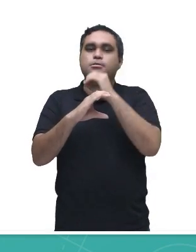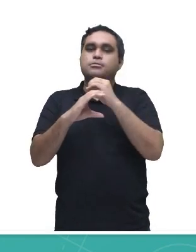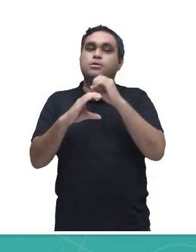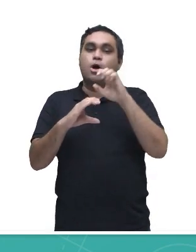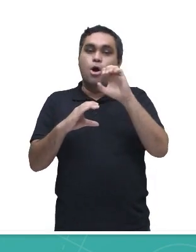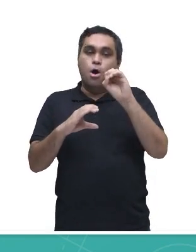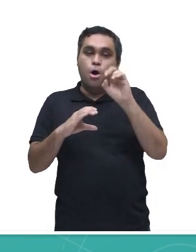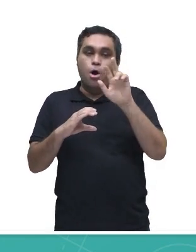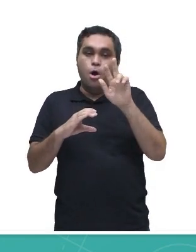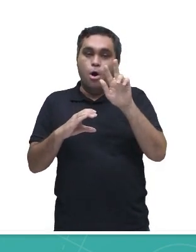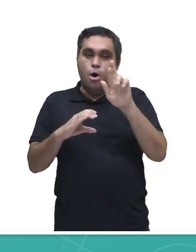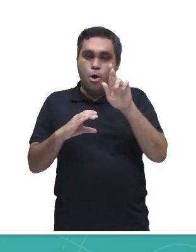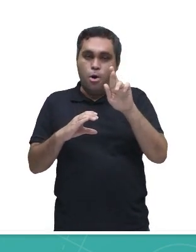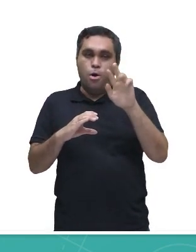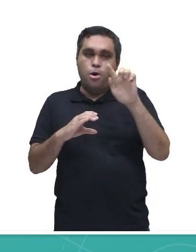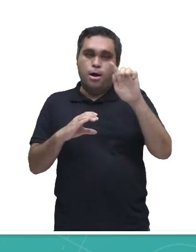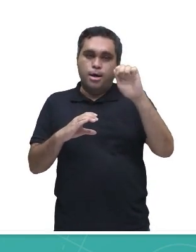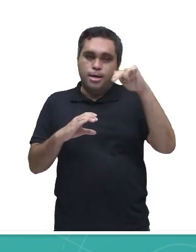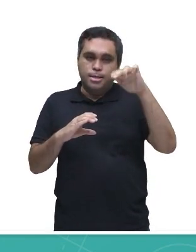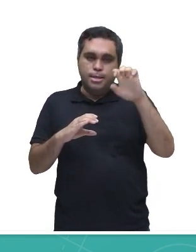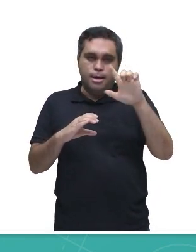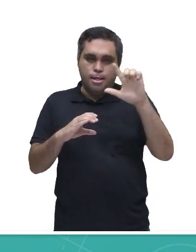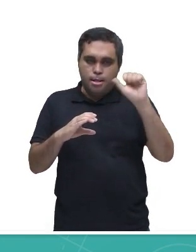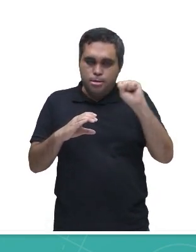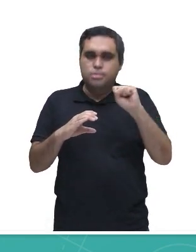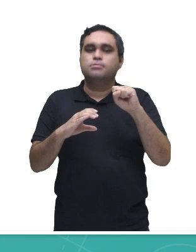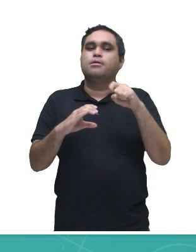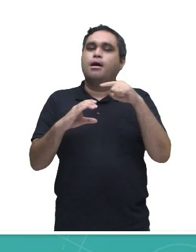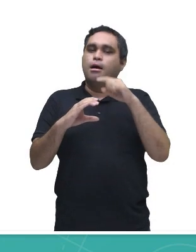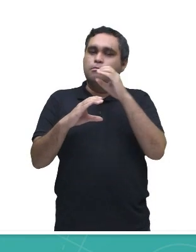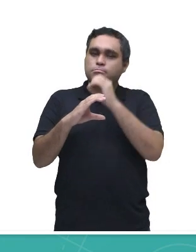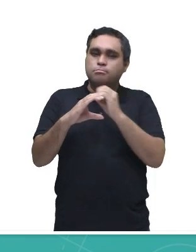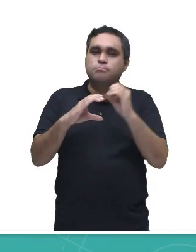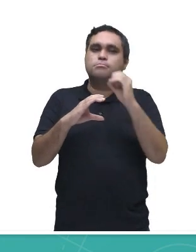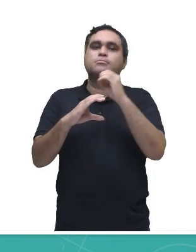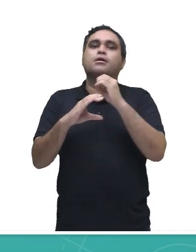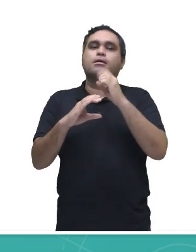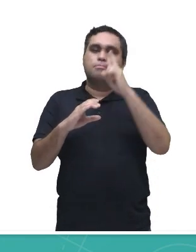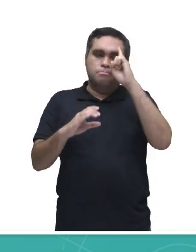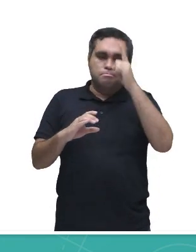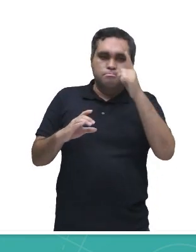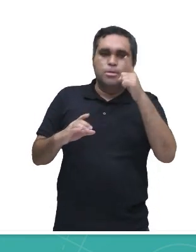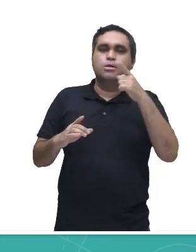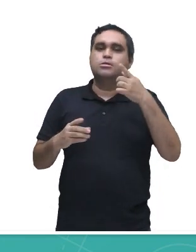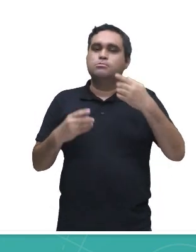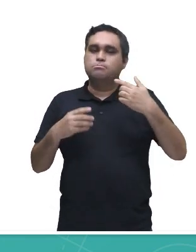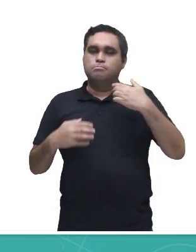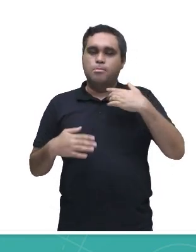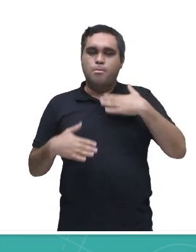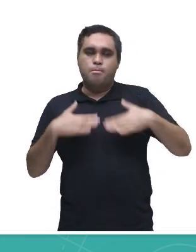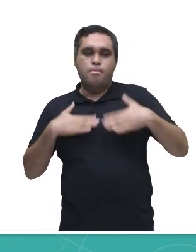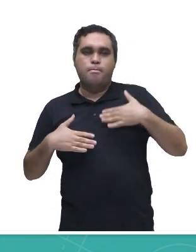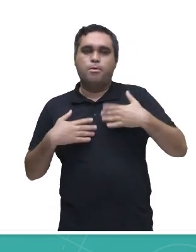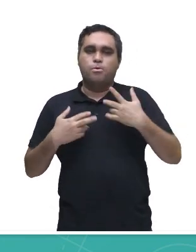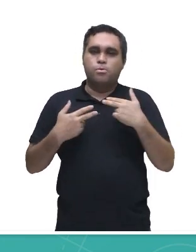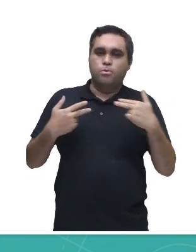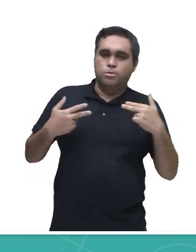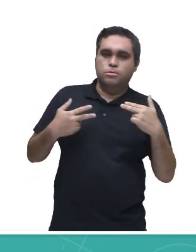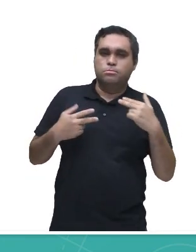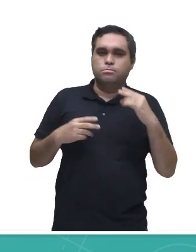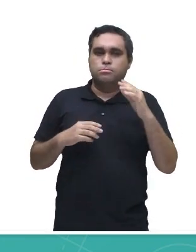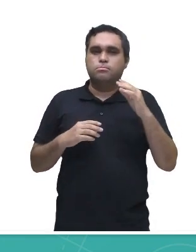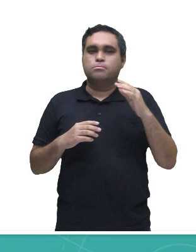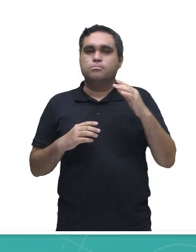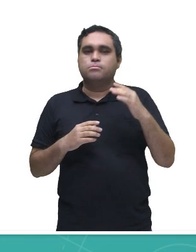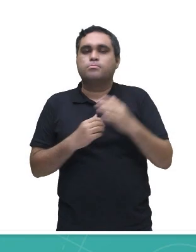realizam essas atividades nas células. E agora nós vamos ver um pouquinho de cada uma delas e